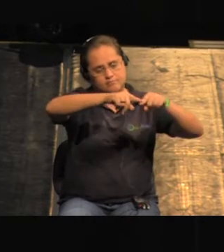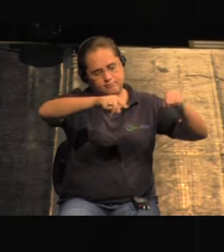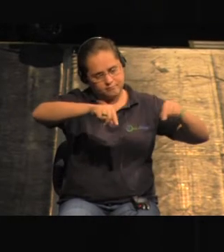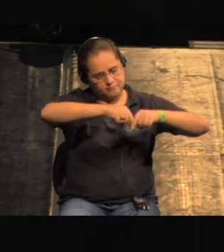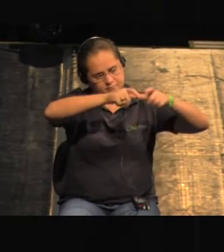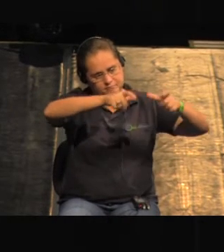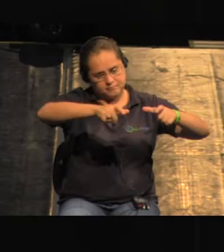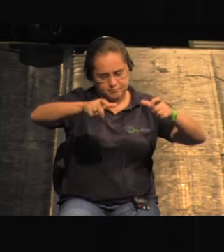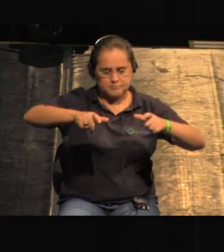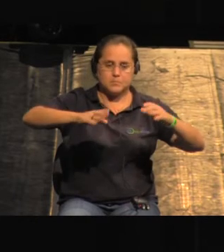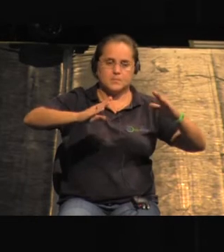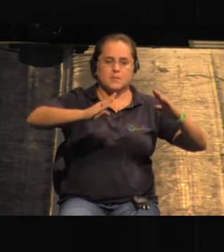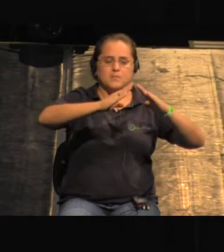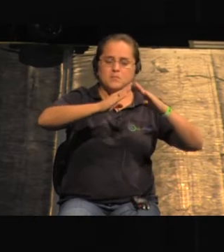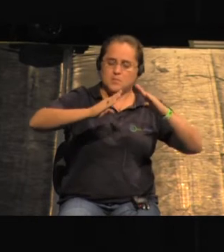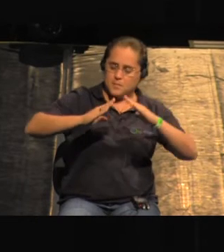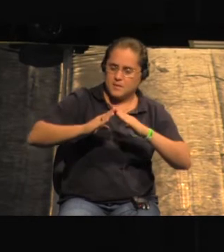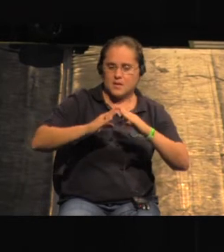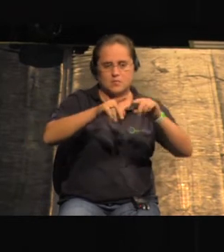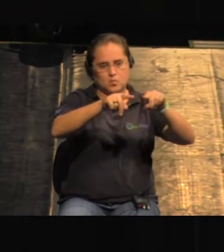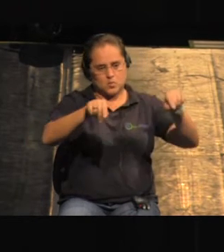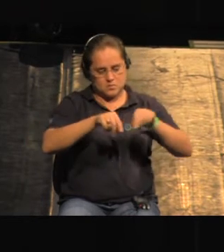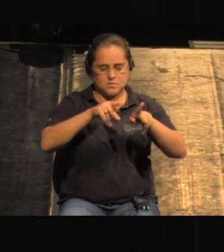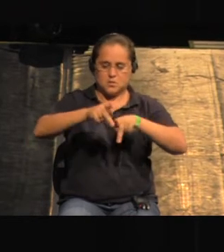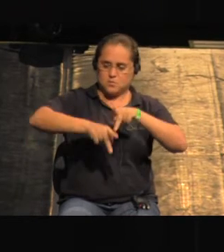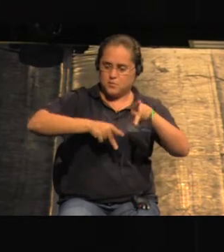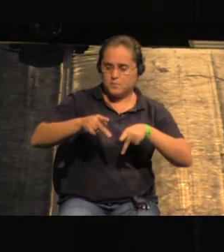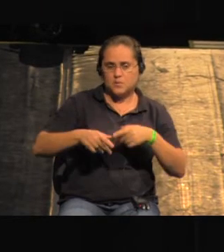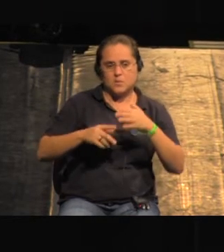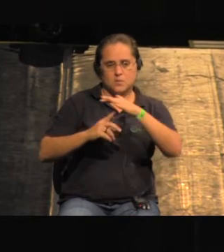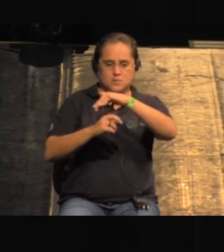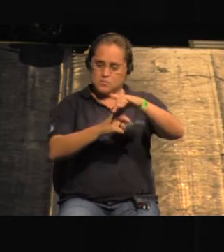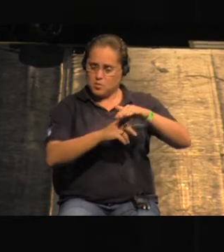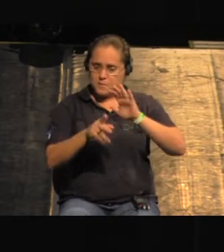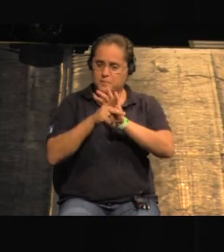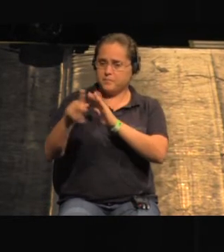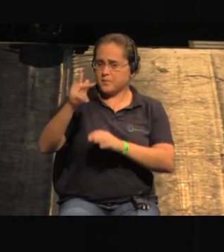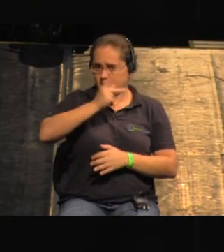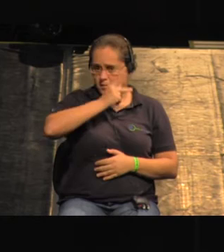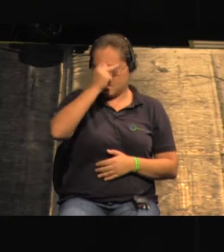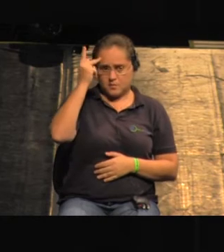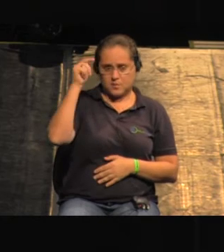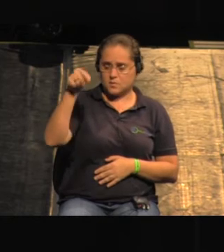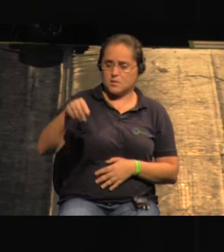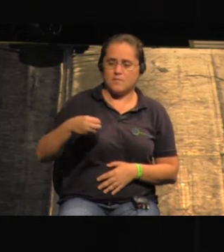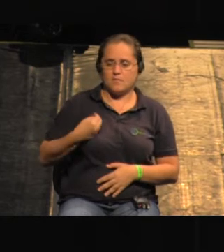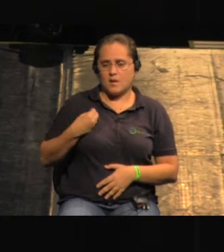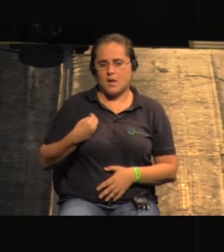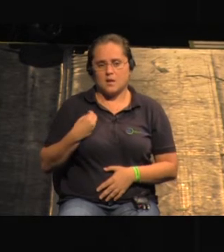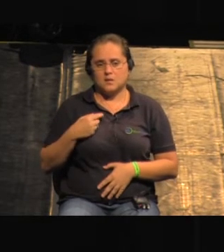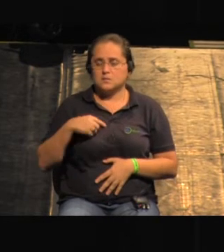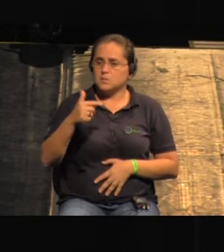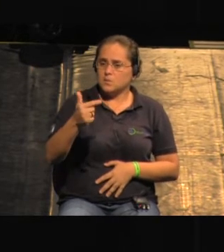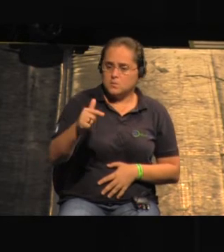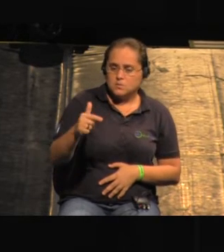melhorando esses bairros e essas propriedades, esses espaços públicos, esses parques para as pessoas que